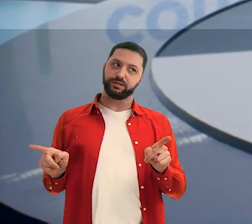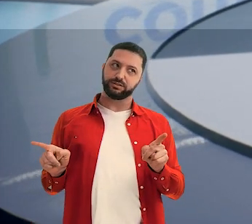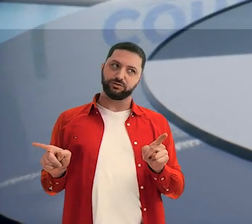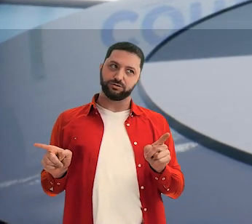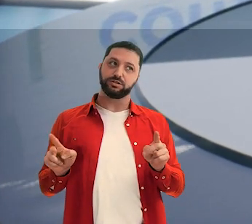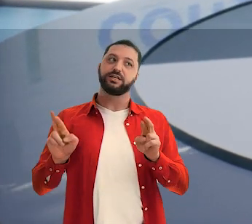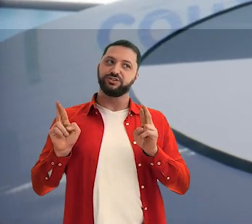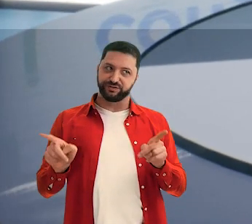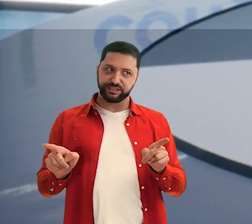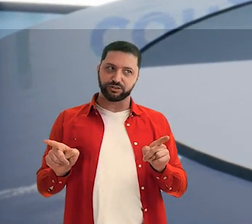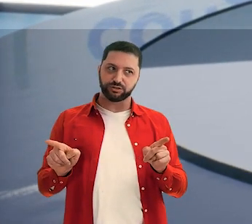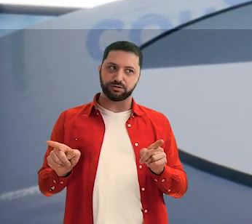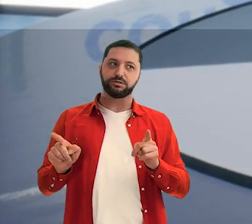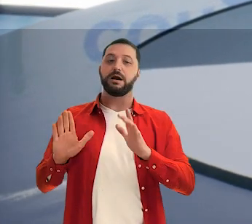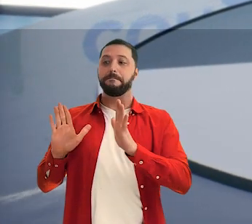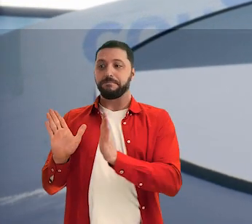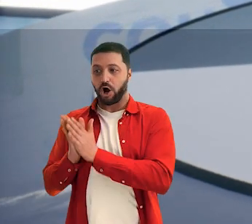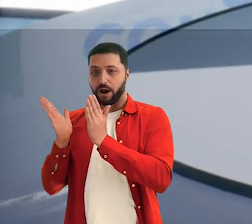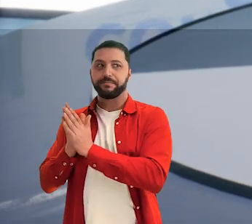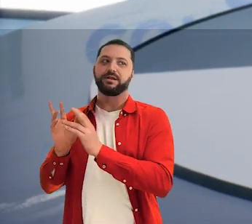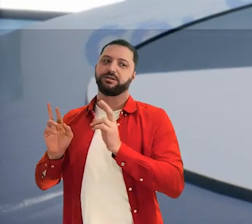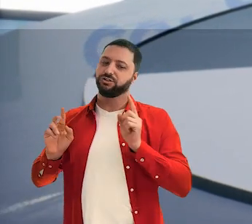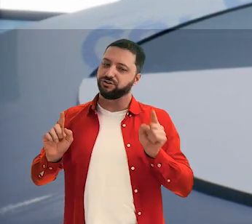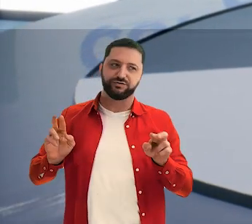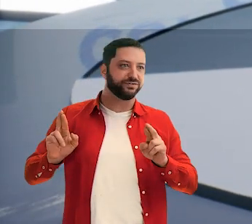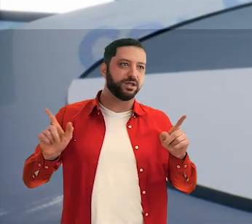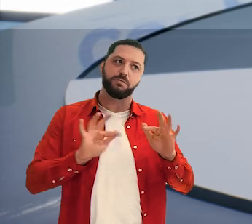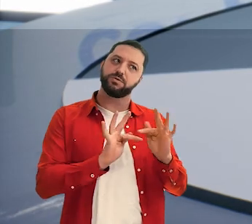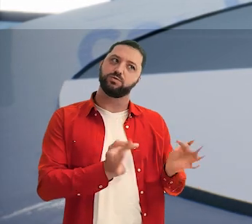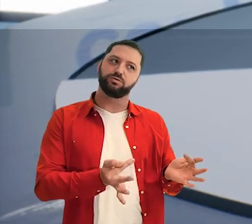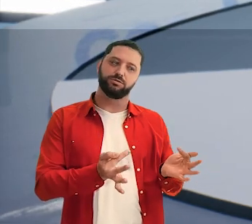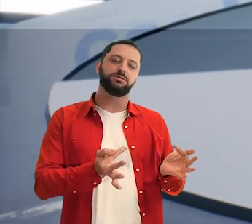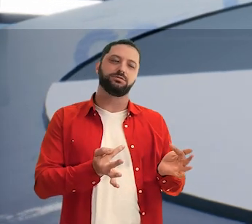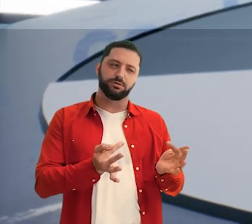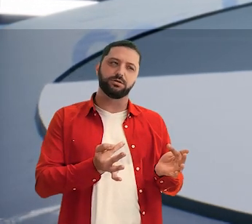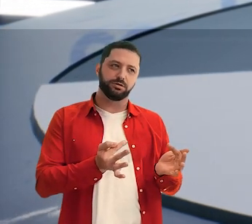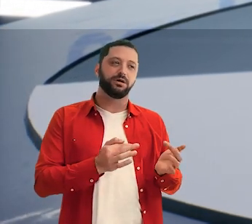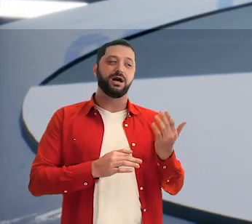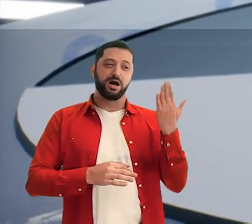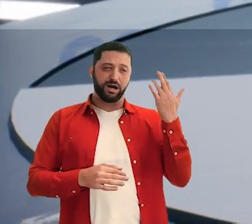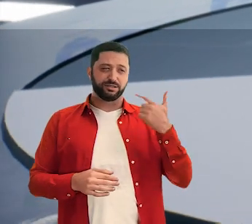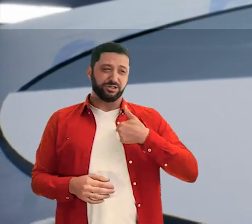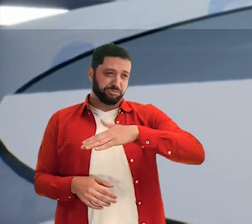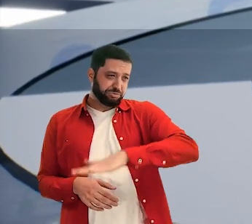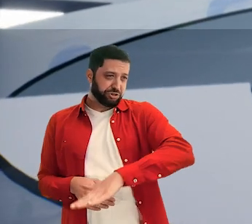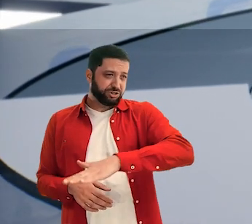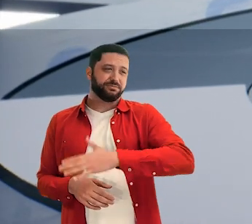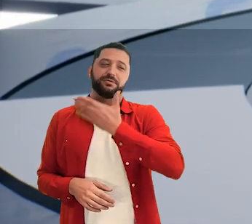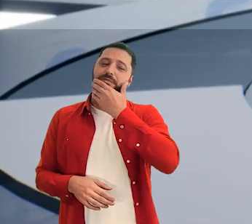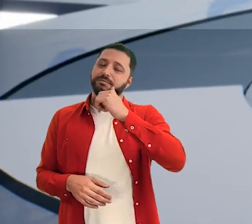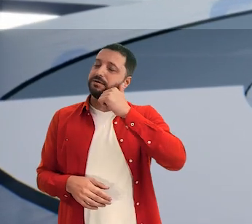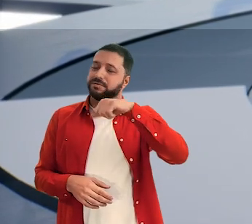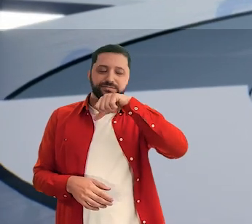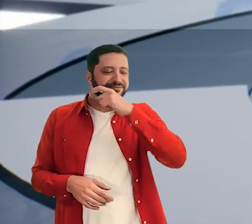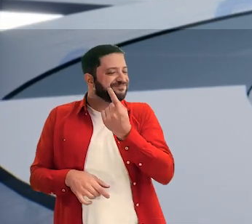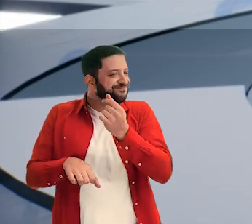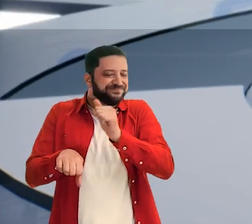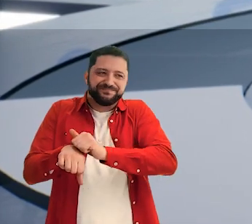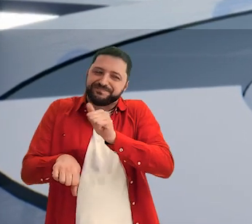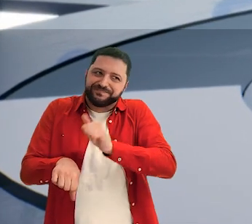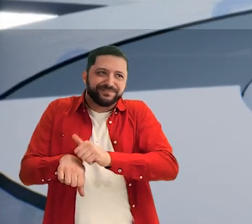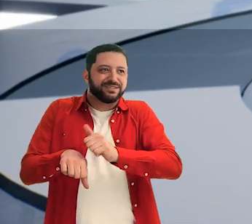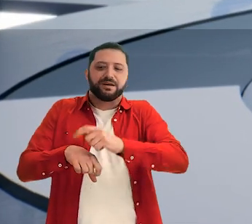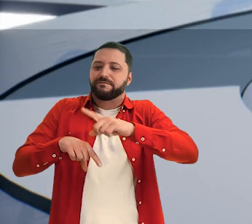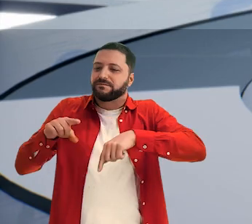tem que entender que pobreza é uma coisa e humildade é outra. Totalmente, né? Diferente. Então ali existia uma escassez muito grande de recursos,